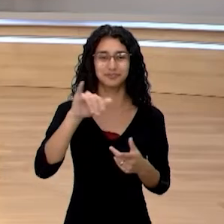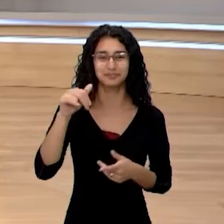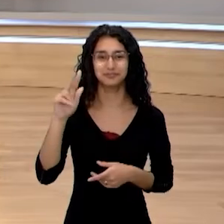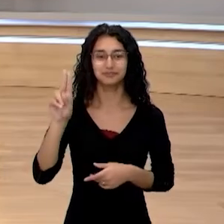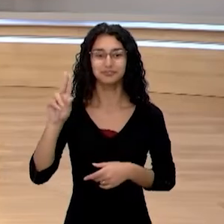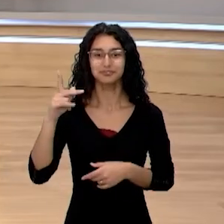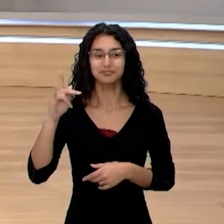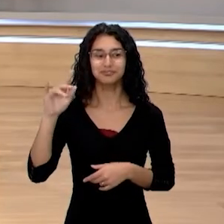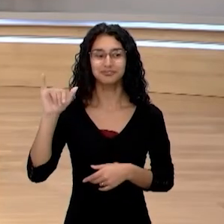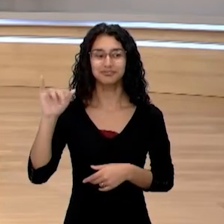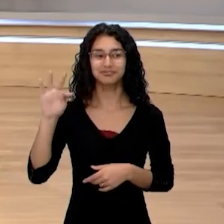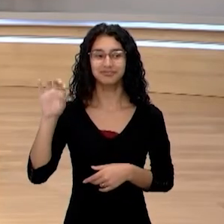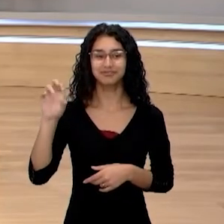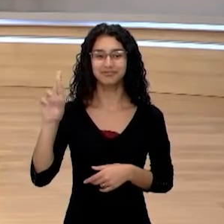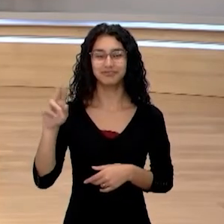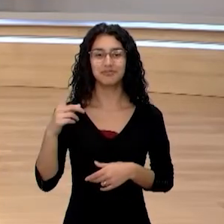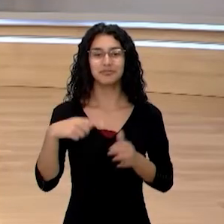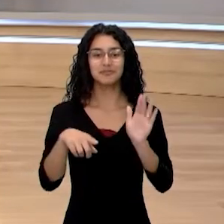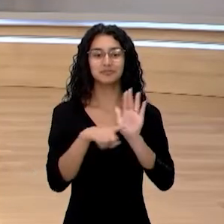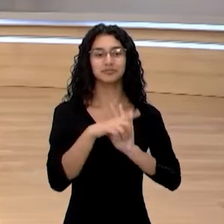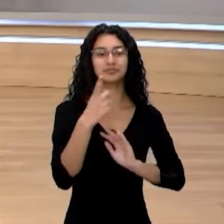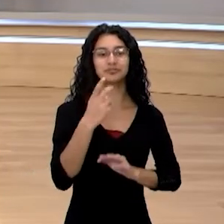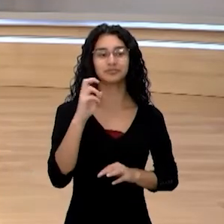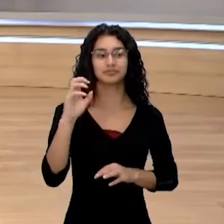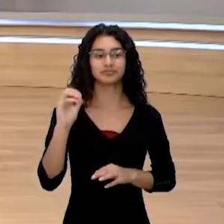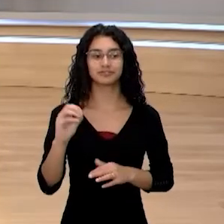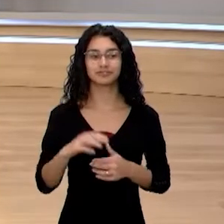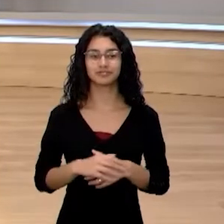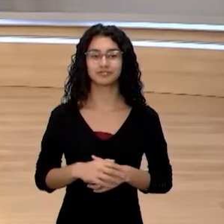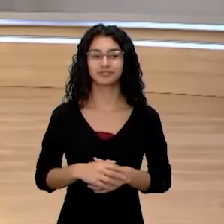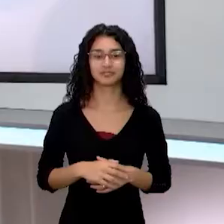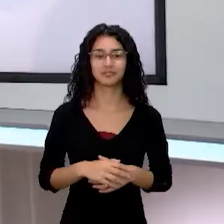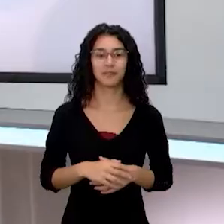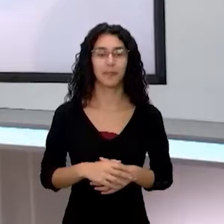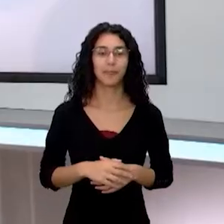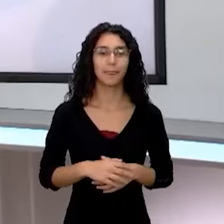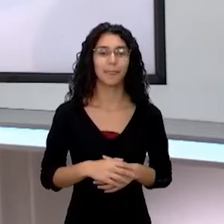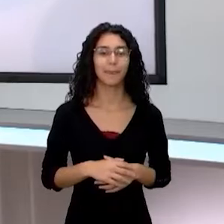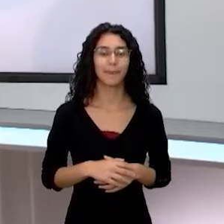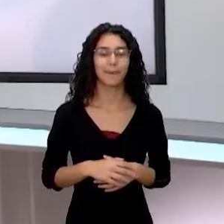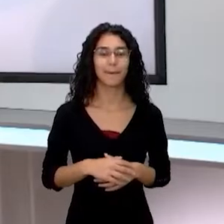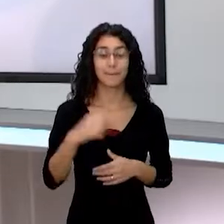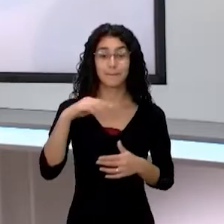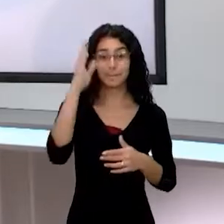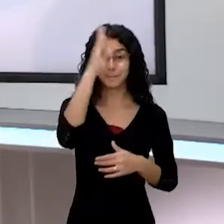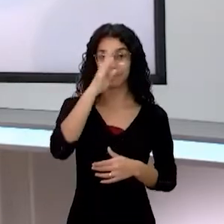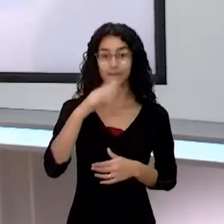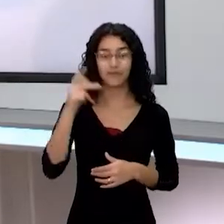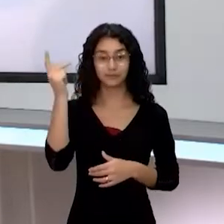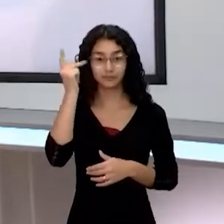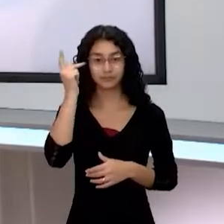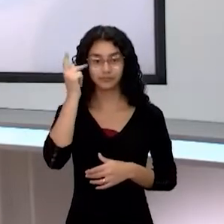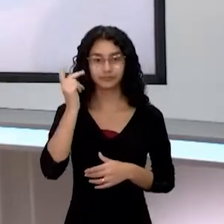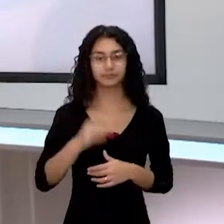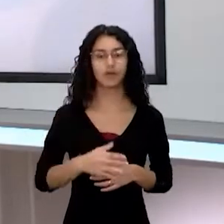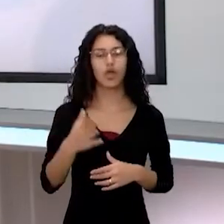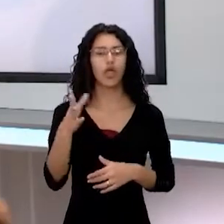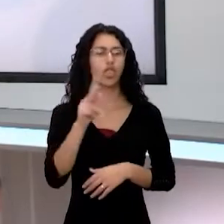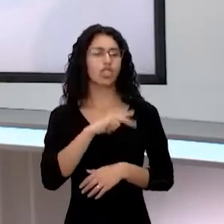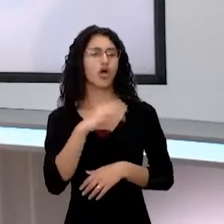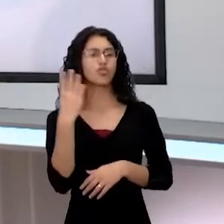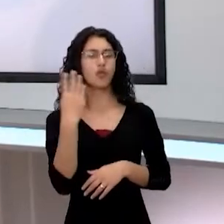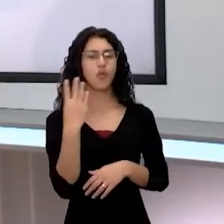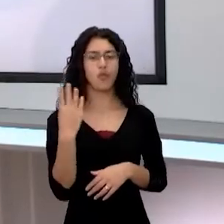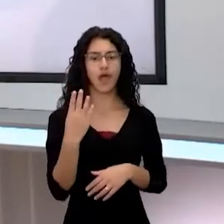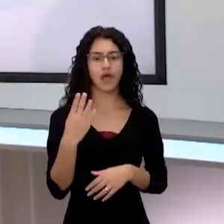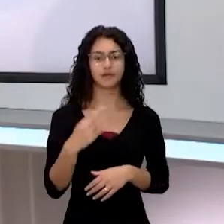menos 150. Ó, o pessoal estava reclamando da temperatura no Brasil, né? Aqui em São Paulo, né? Nossa, tá 4 graus aqui, ó.